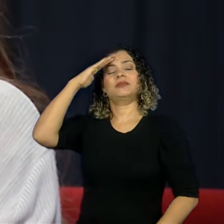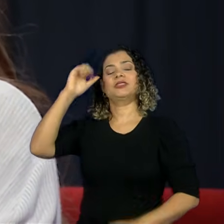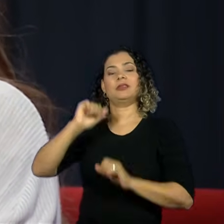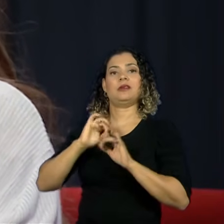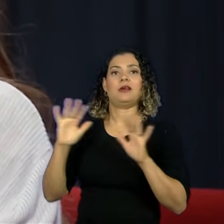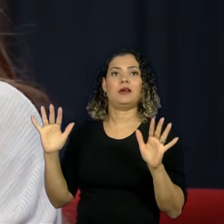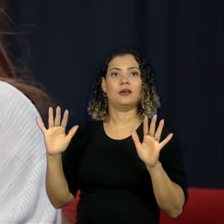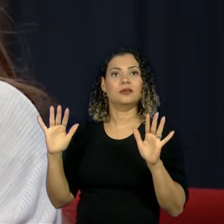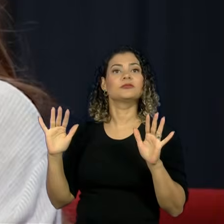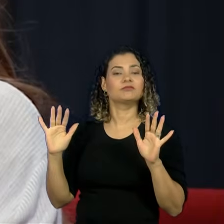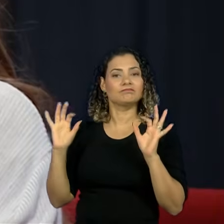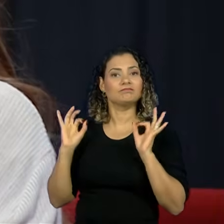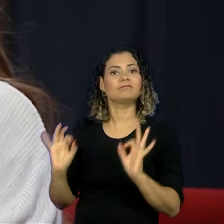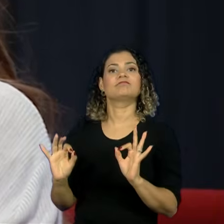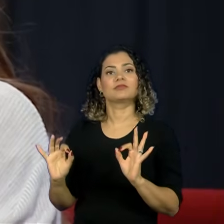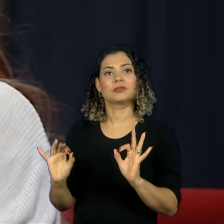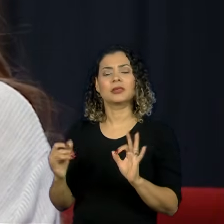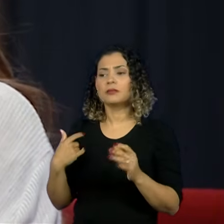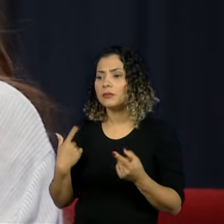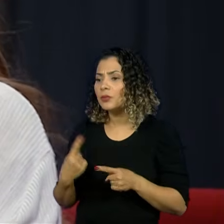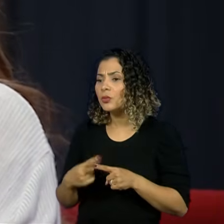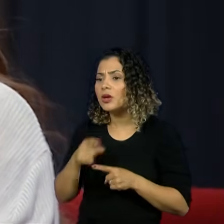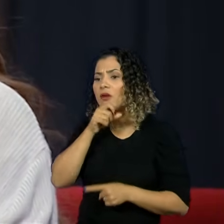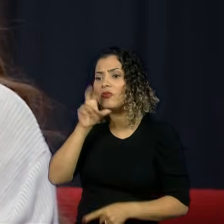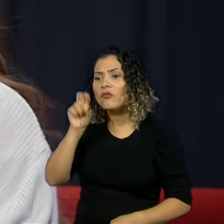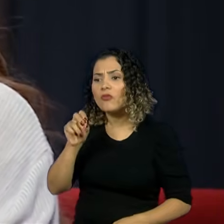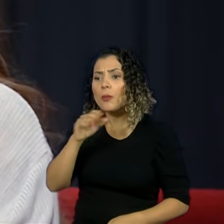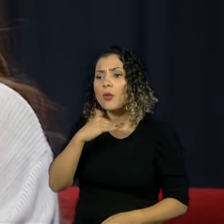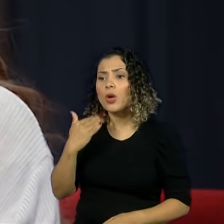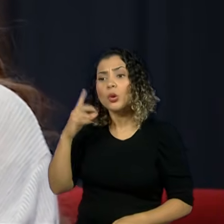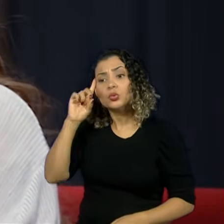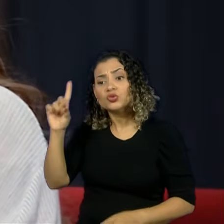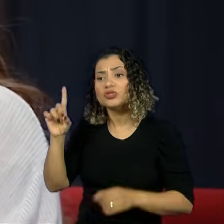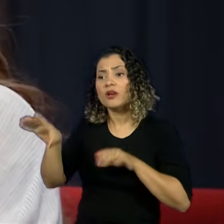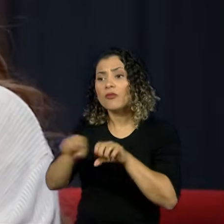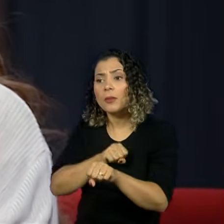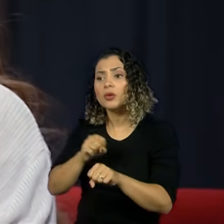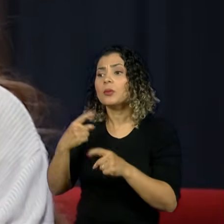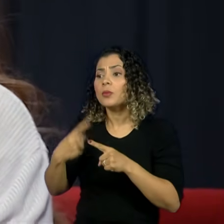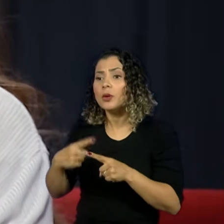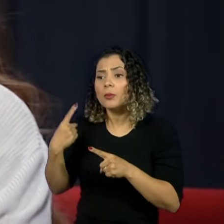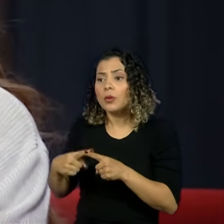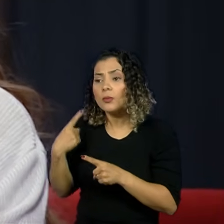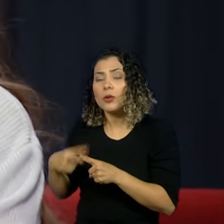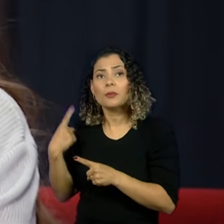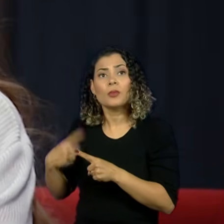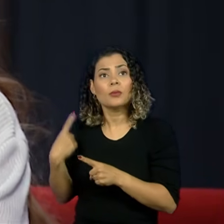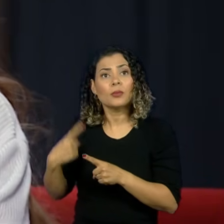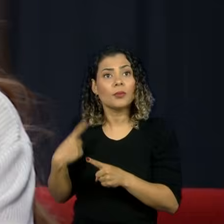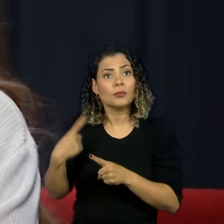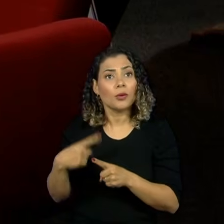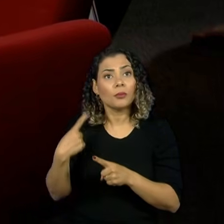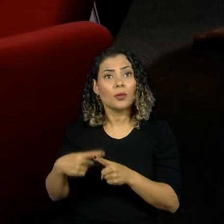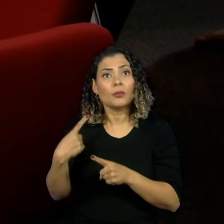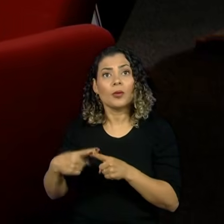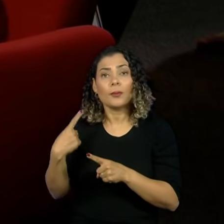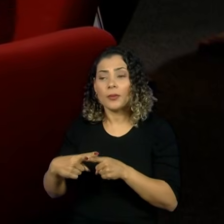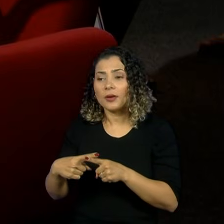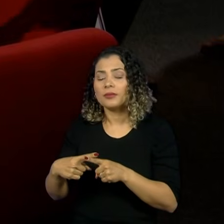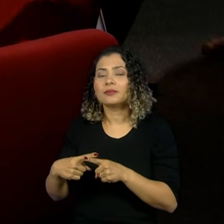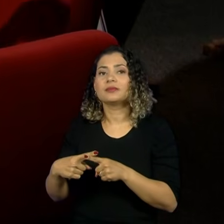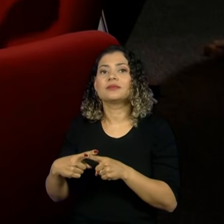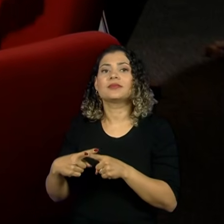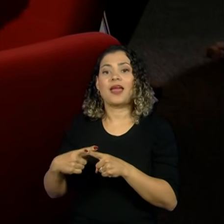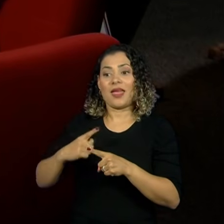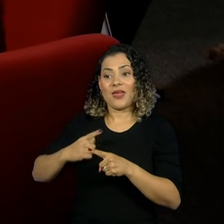Porque eu perguntava, né, por que a minha avó morreu no dia da minha No dia da formatura? formatura. Por que minha avó morreu no dia da minha formatura? Eu estava indo